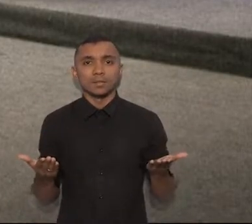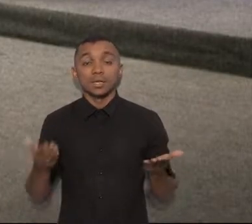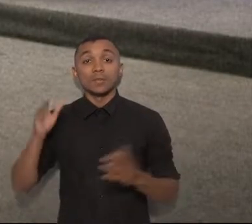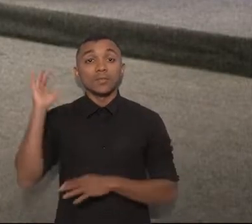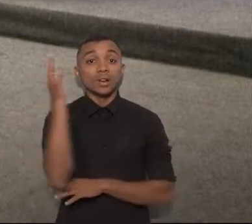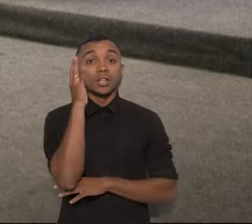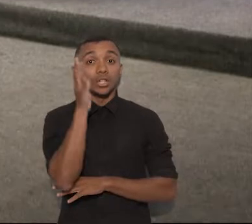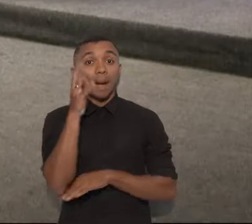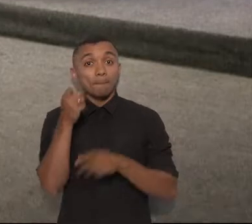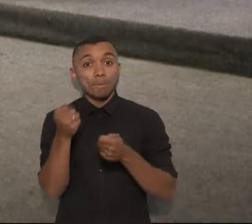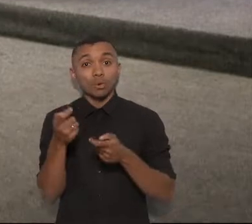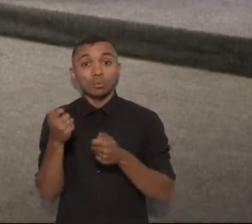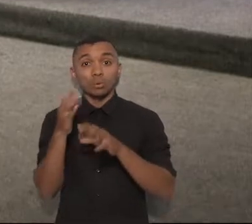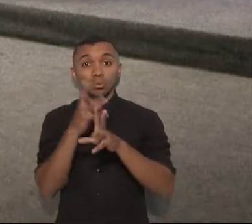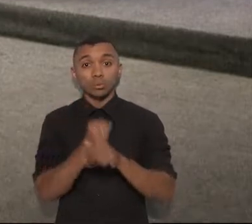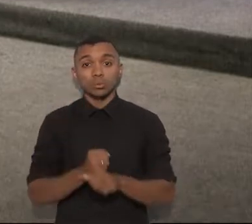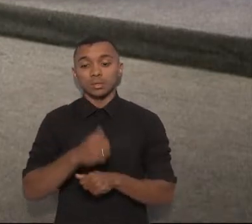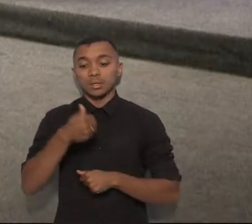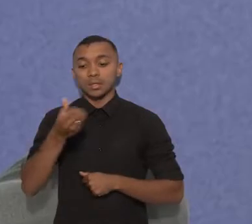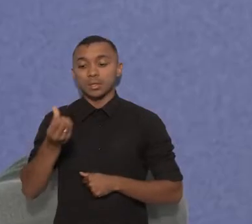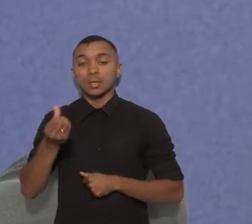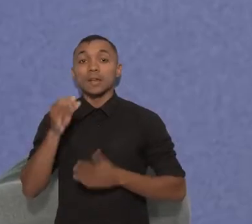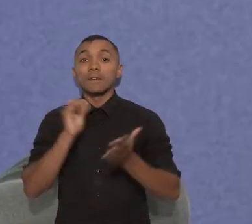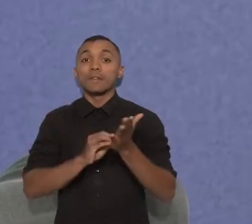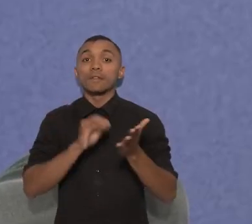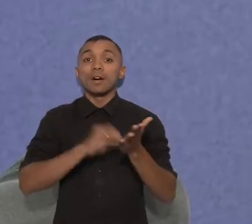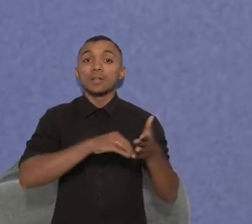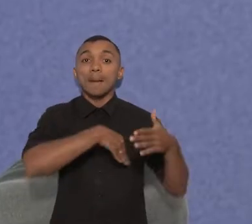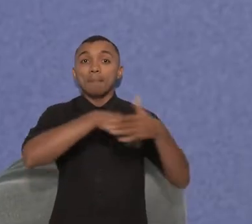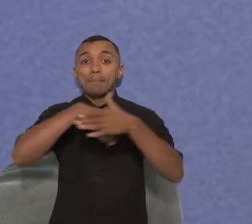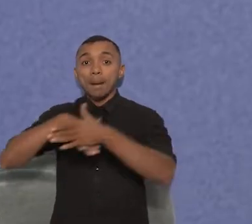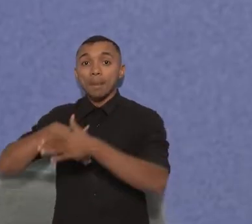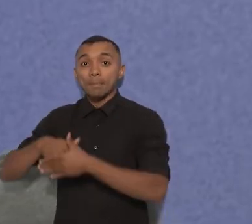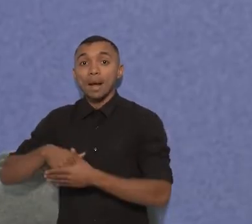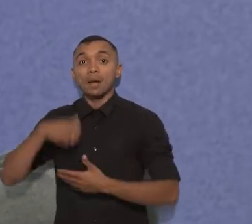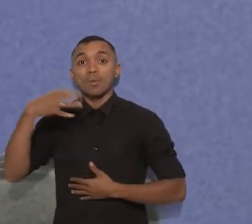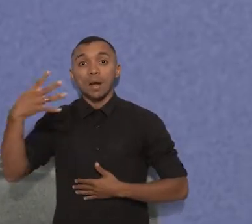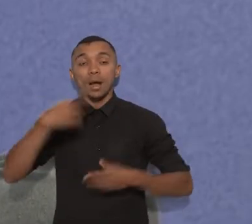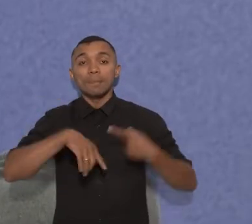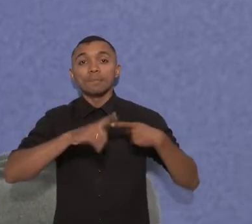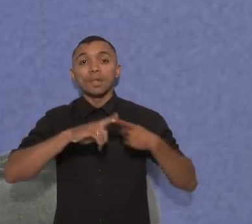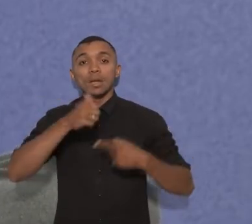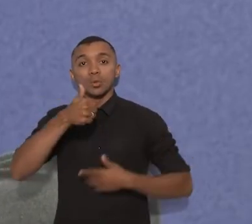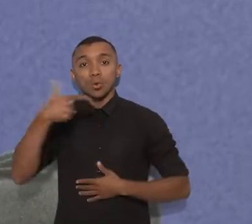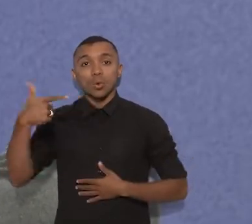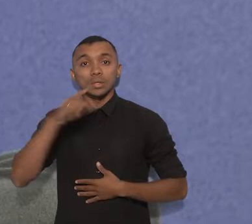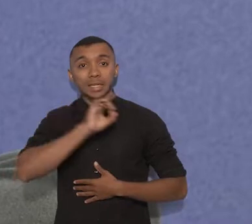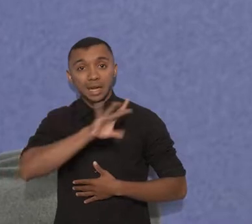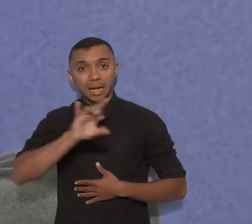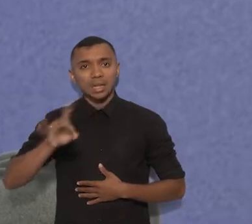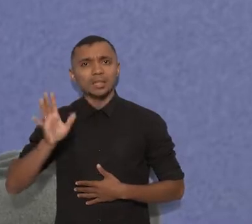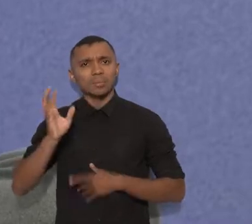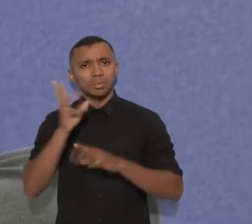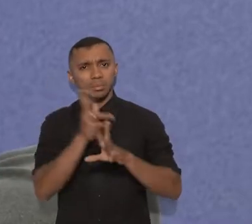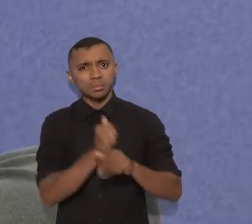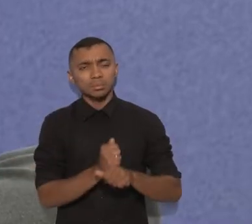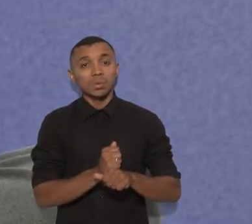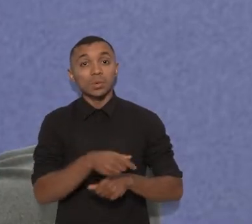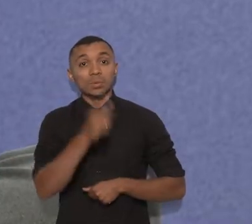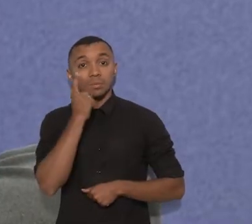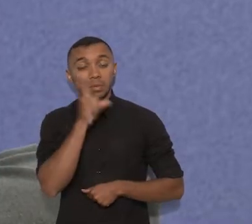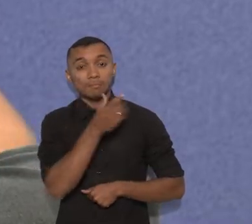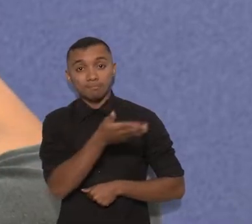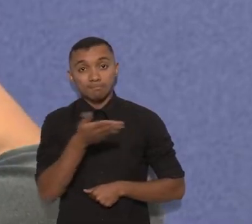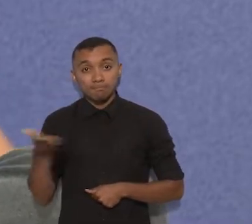tem 16 pontos. Ainda faltam 4 jogos, 4 rodadas, 12 pontos para cada um. É bastante ponto aqui. Dá para os três se salvarem,